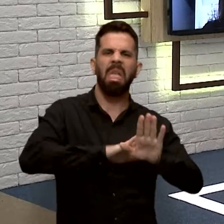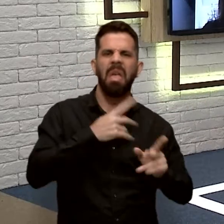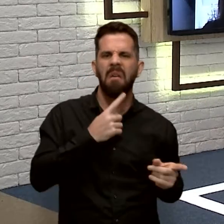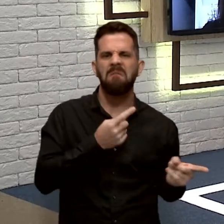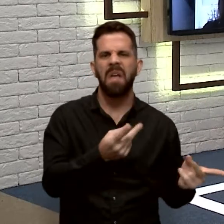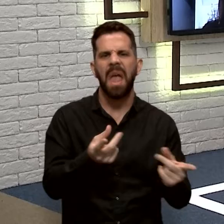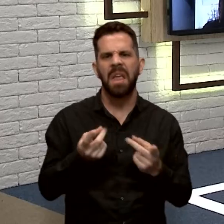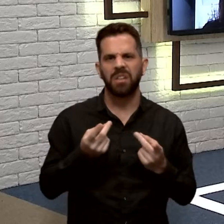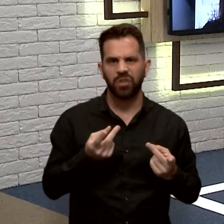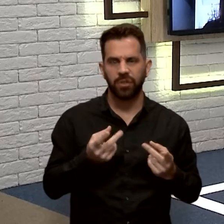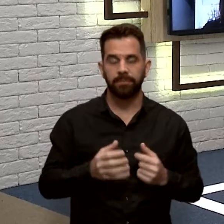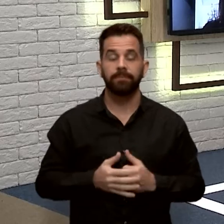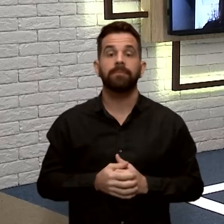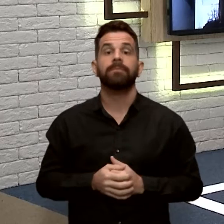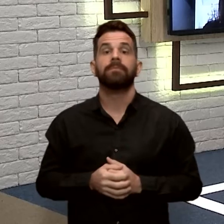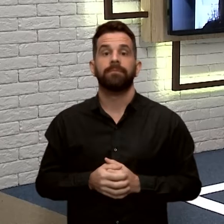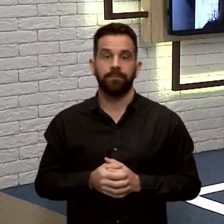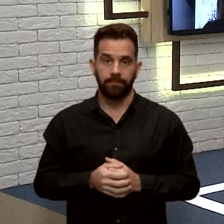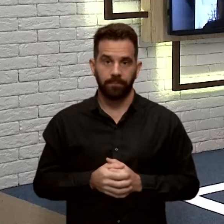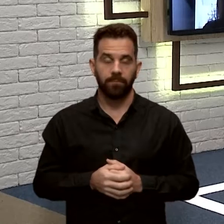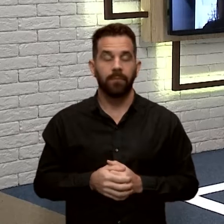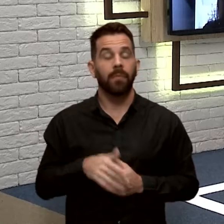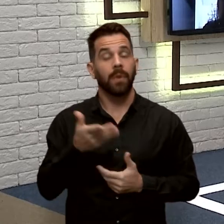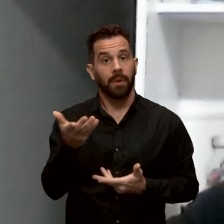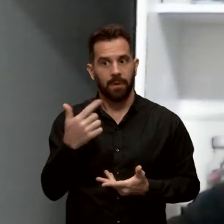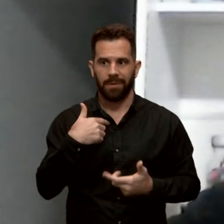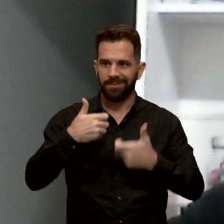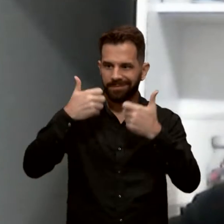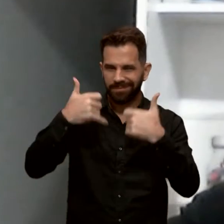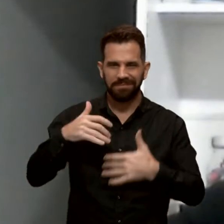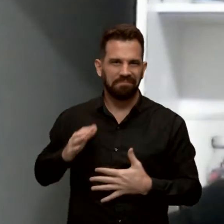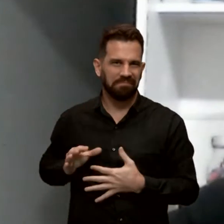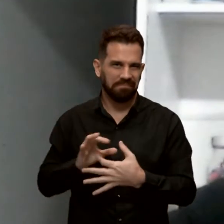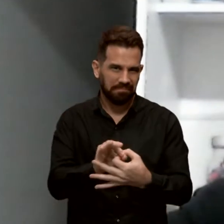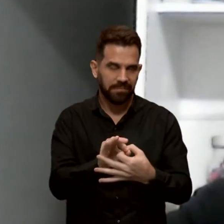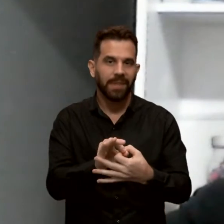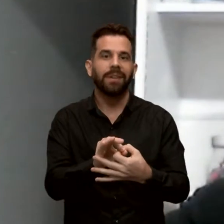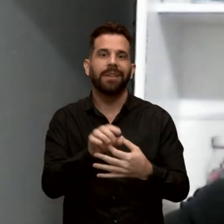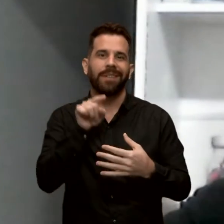Bom, embora ele tenha surgido nesse contexto de contracultura,